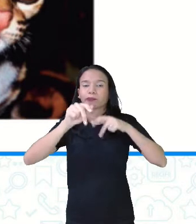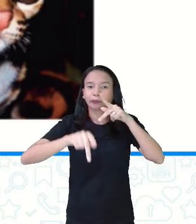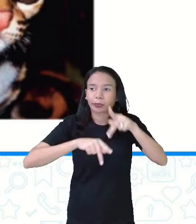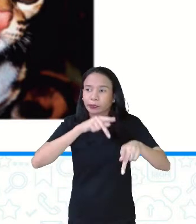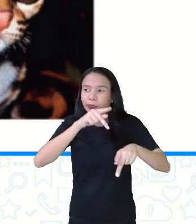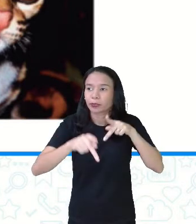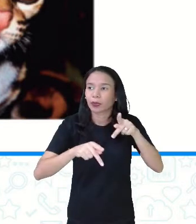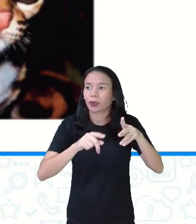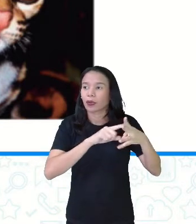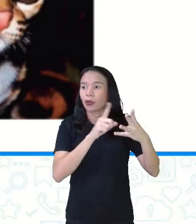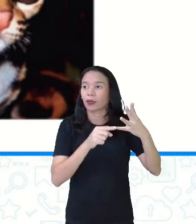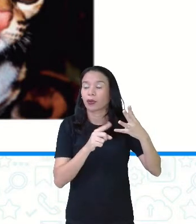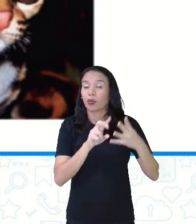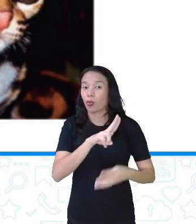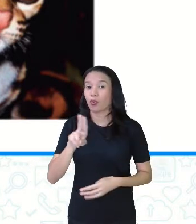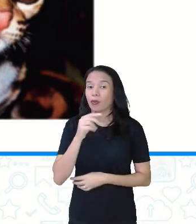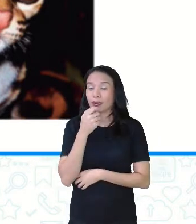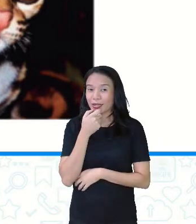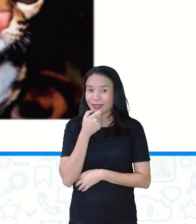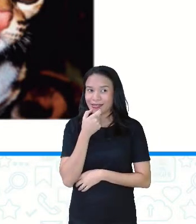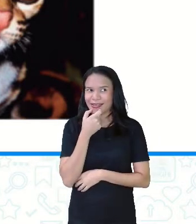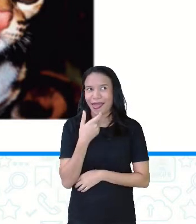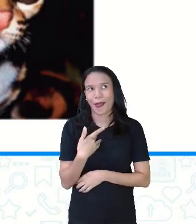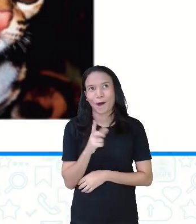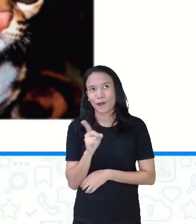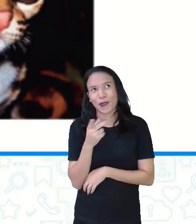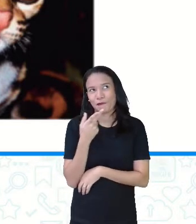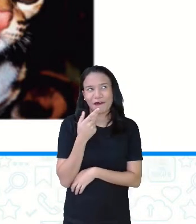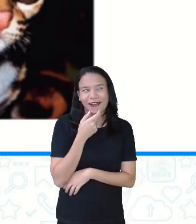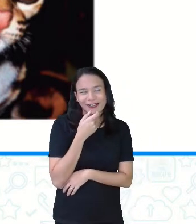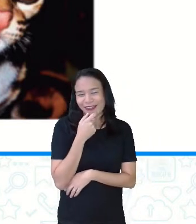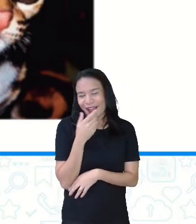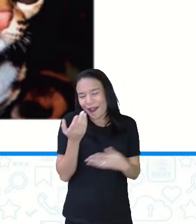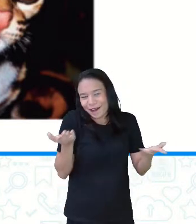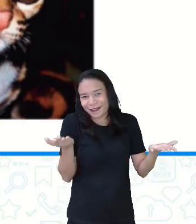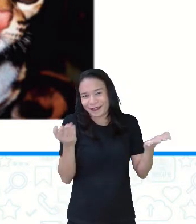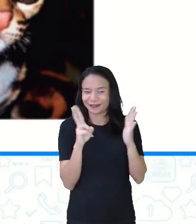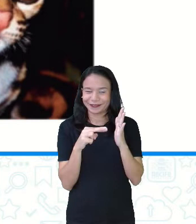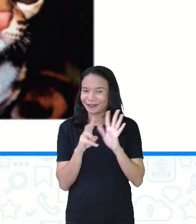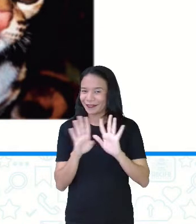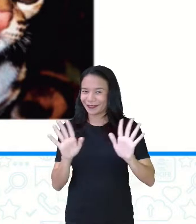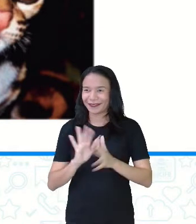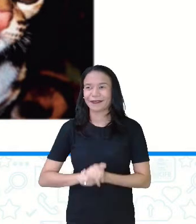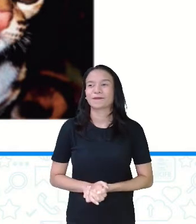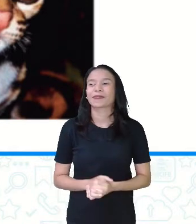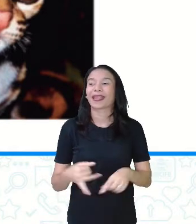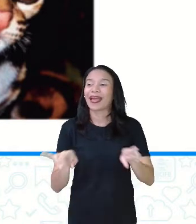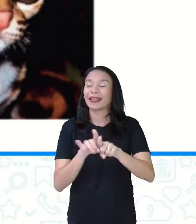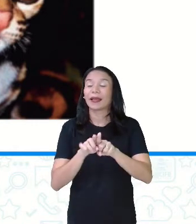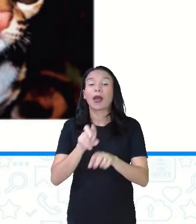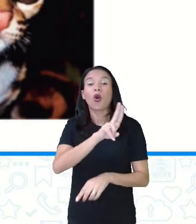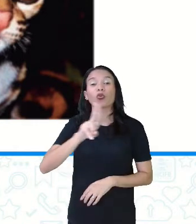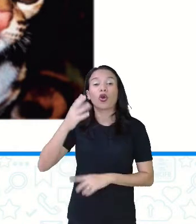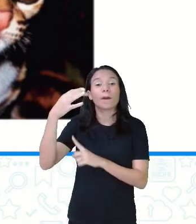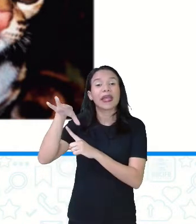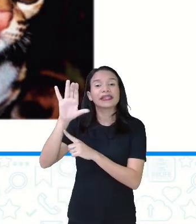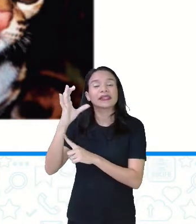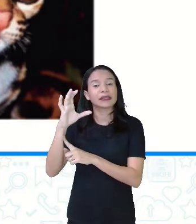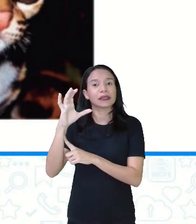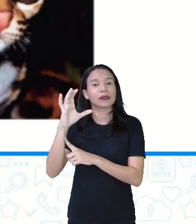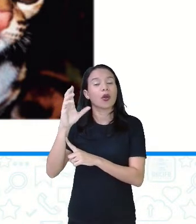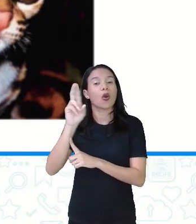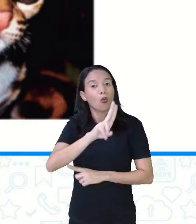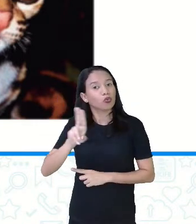o nome em inglês, que eu não vou me atrever, que vocês sabem, né, que eu não pago o mico aqui lendo nomes em inglês. Vem o nome científico, tá, gente?